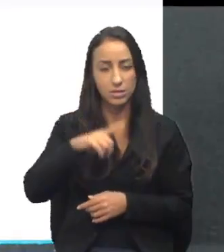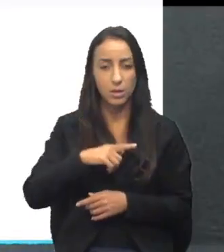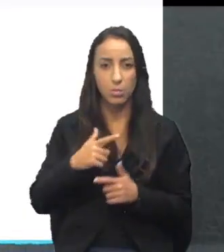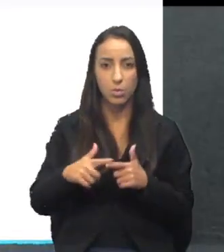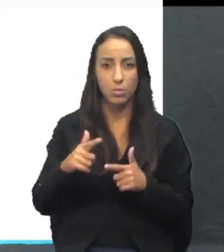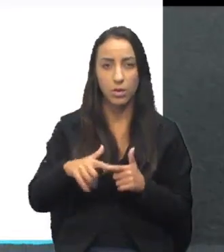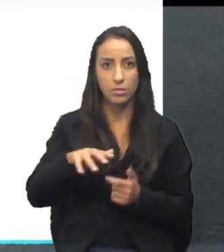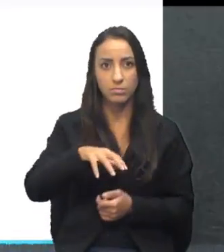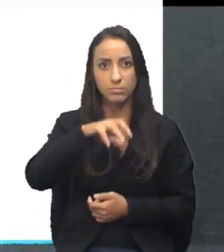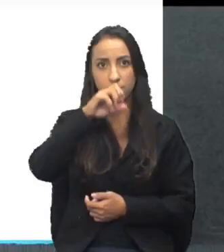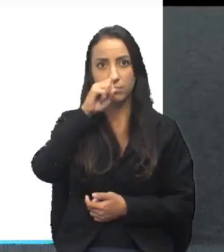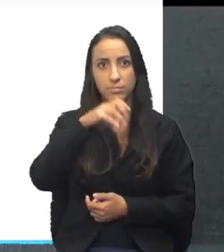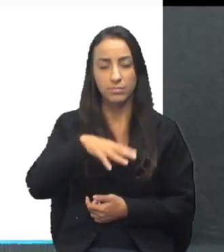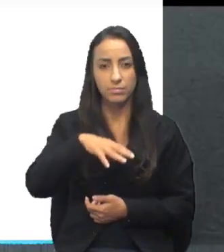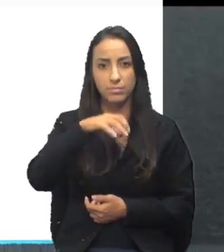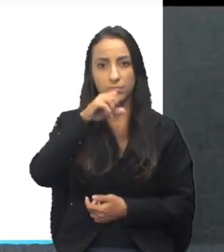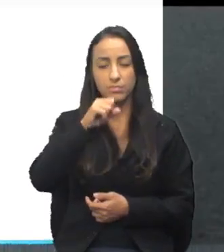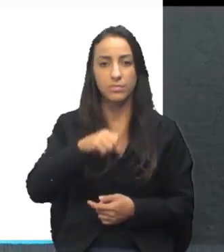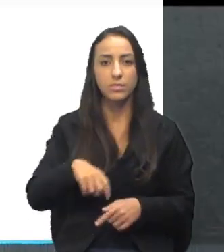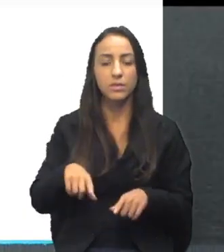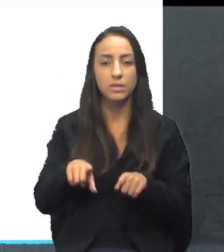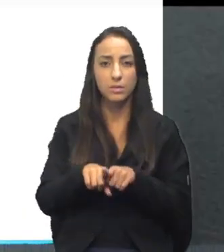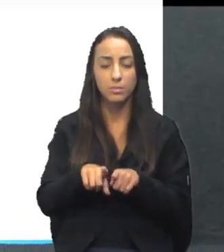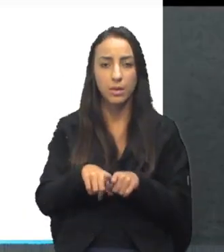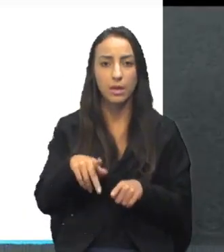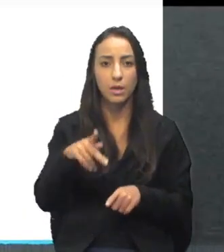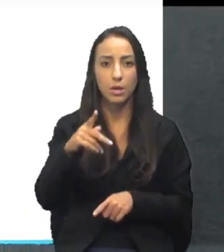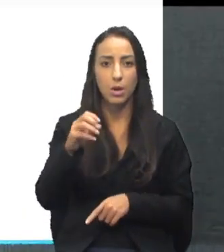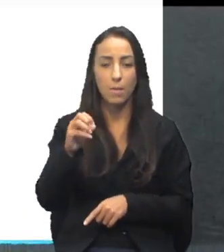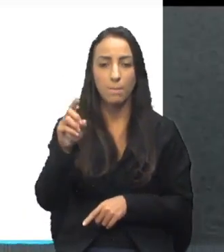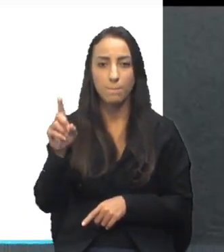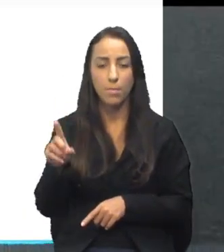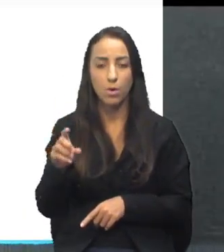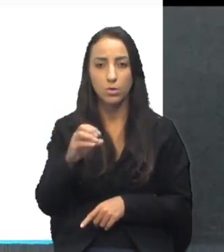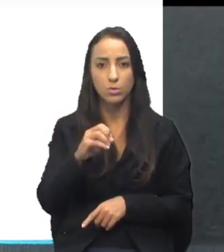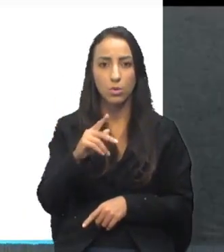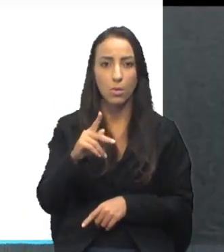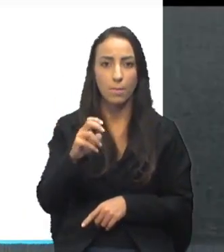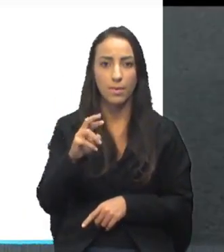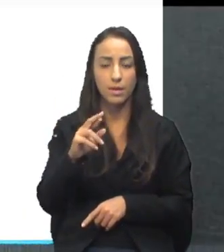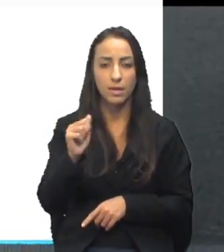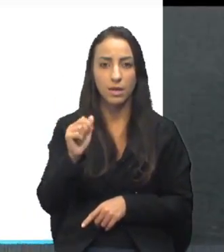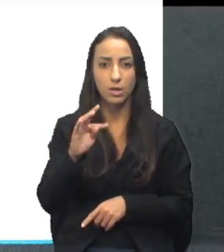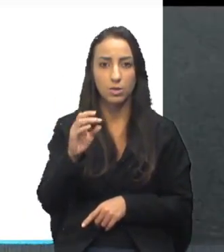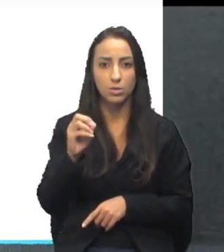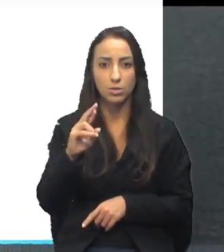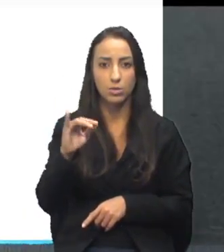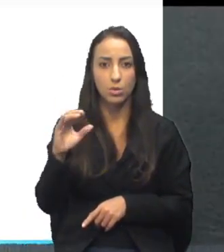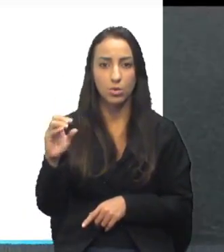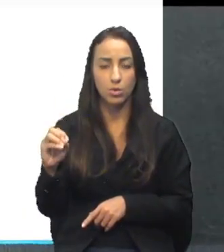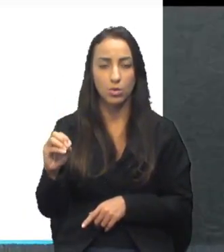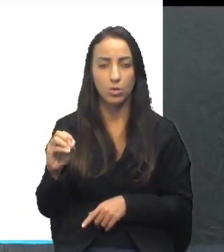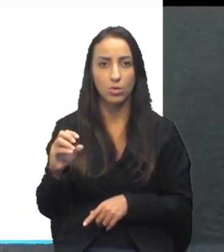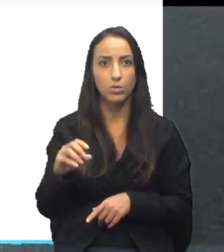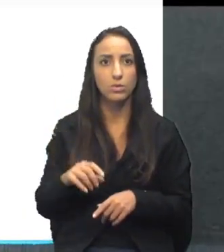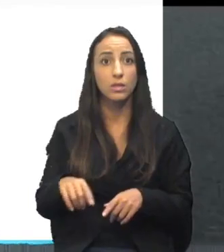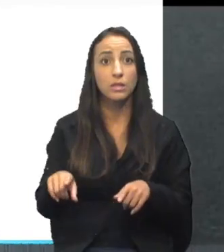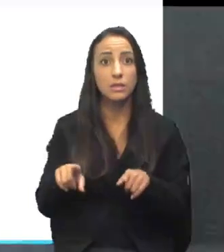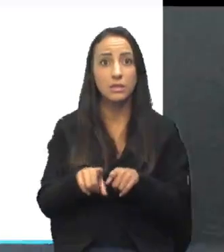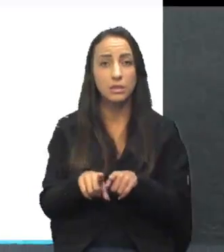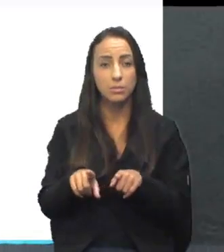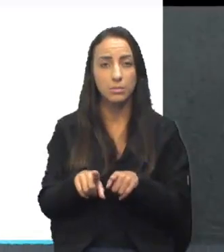ou distúrbios respiratórios, em pós-operatório de cirurgias de cabeça e pescoço e